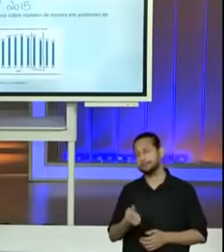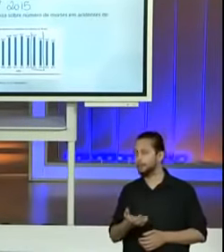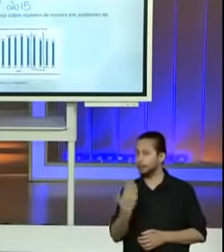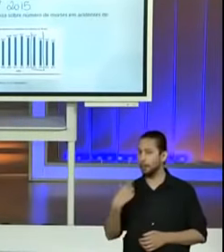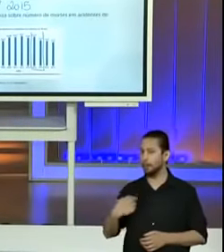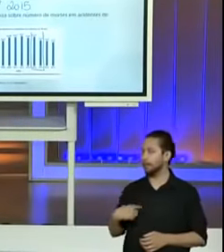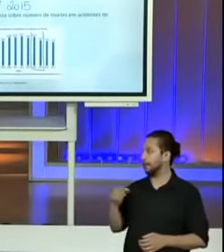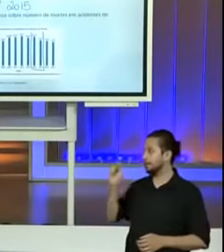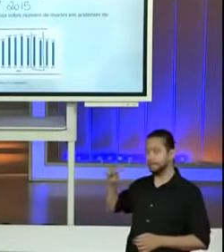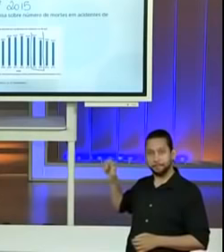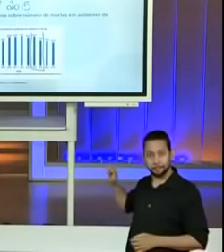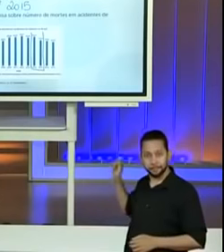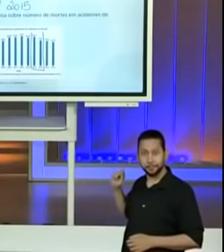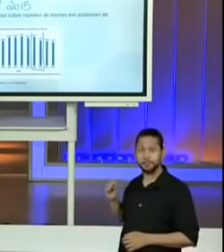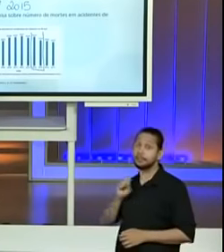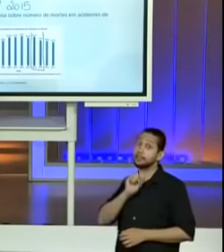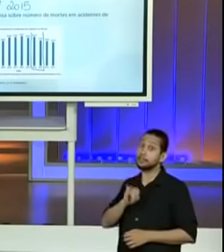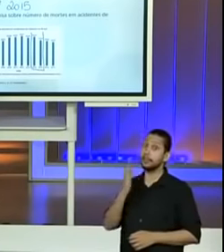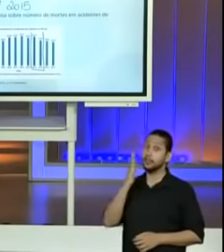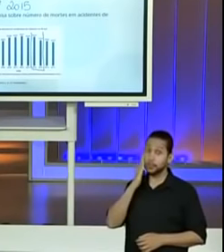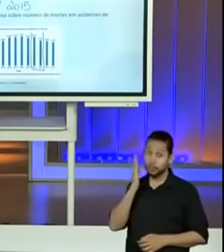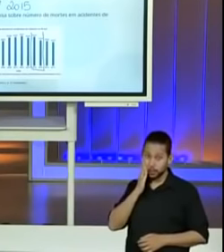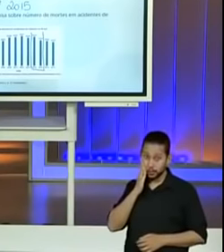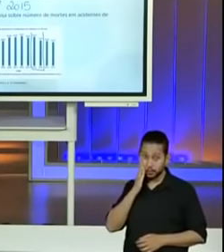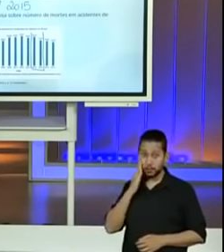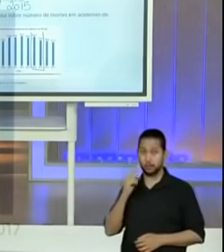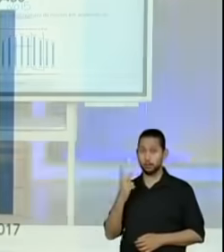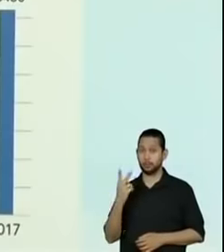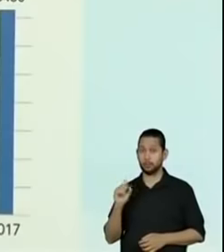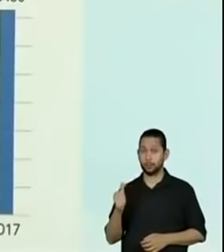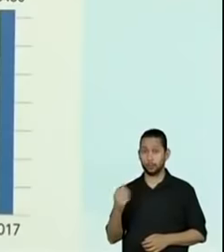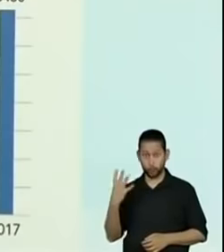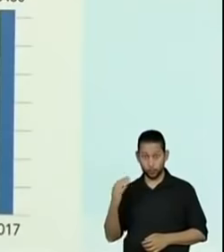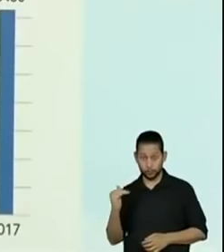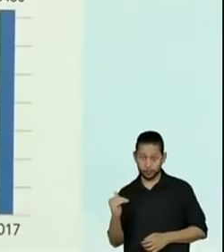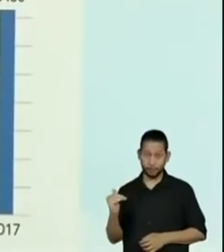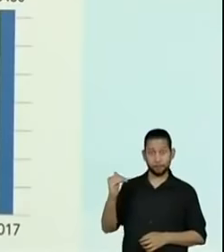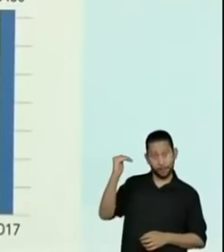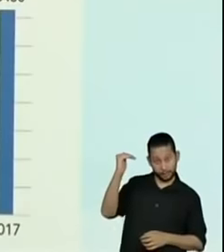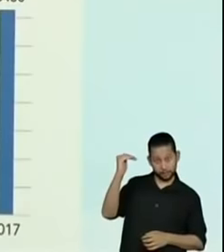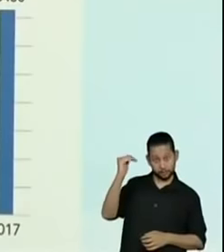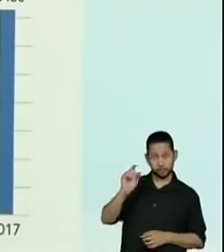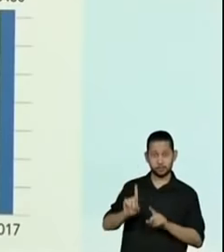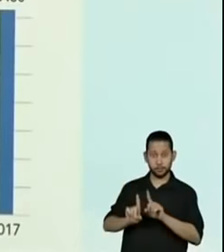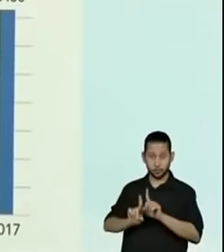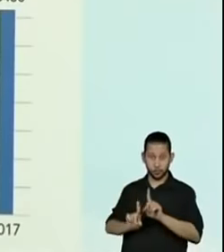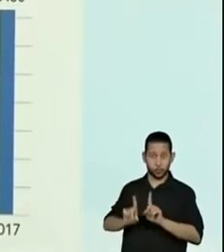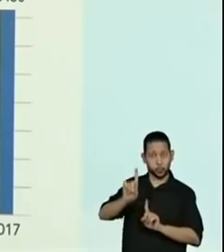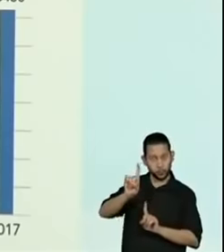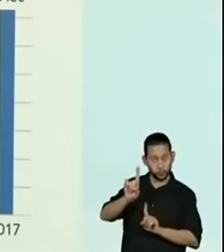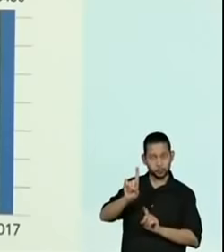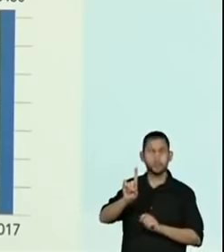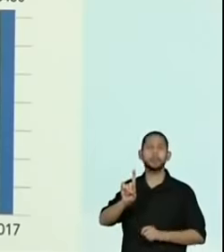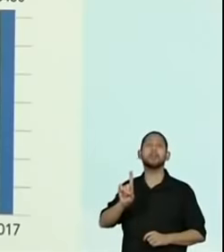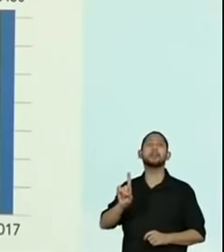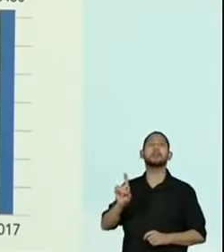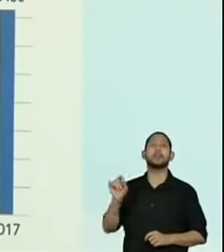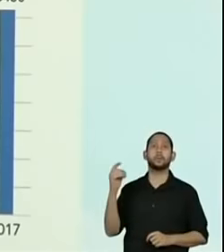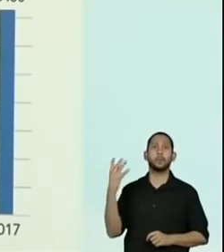pessoal. Então, se eu sei que 2014 foi o maior, vou anotar o valor de 2014, que